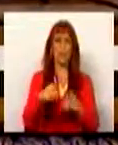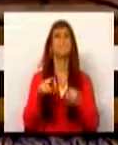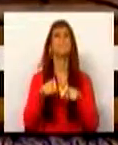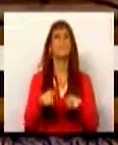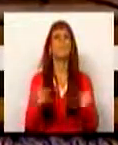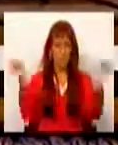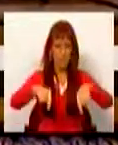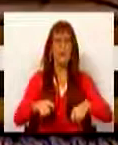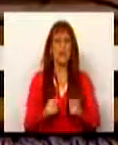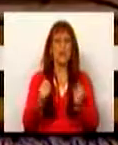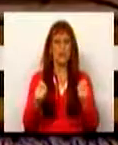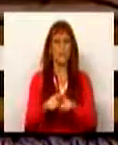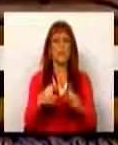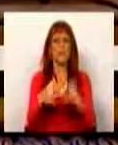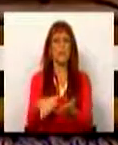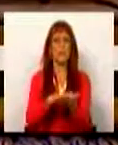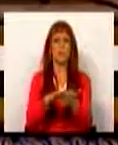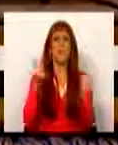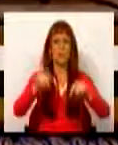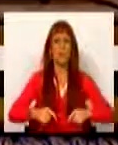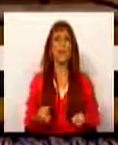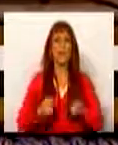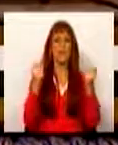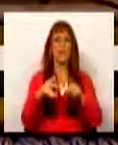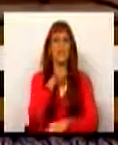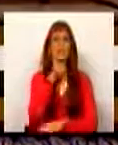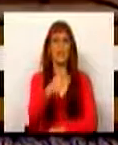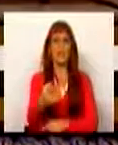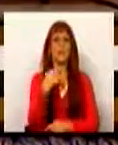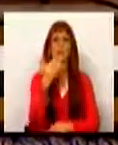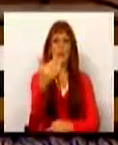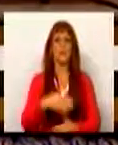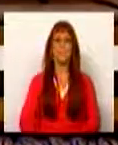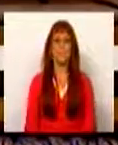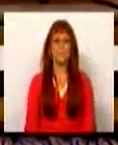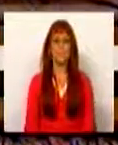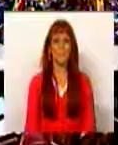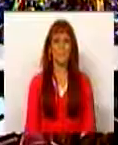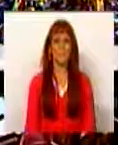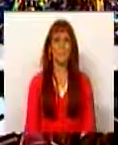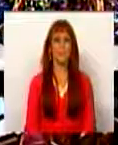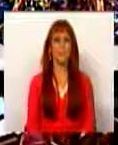estrategicamente, também com investimento nas infraestruturas, também com investimento na ferrovia. Muito obrigado. Obrigado.